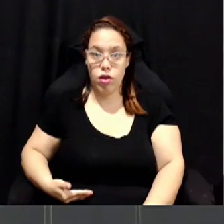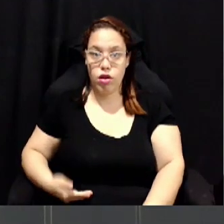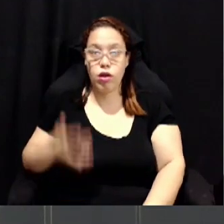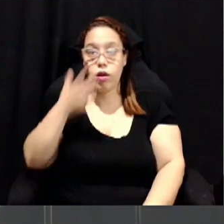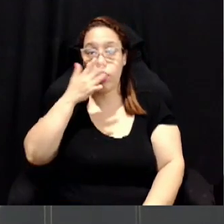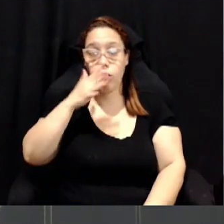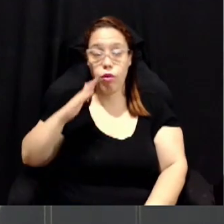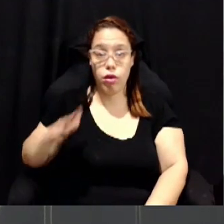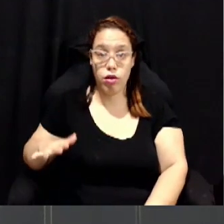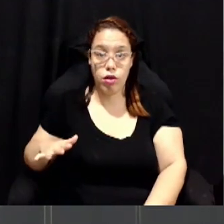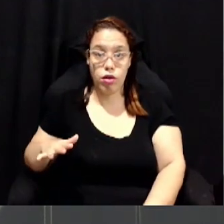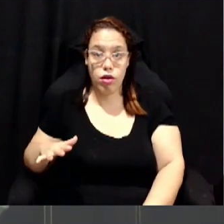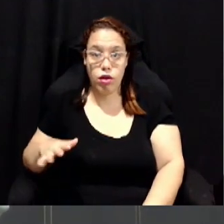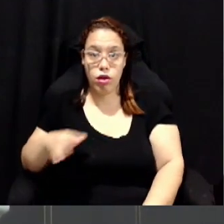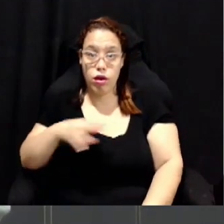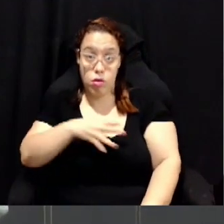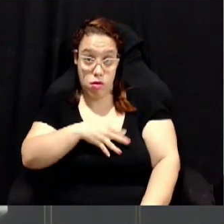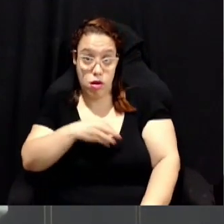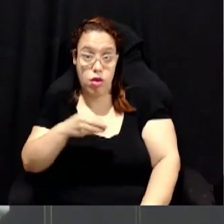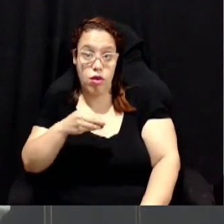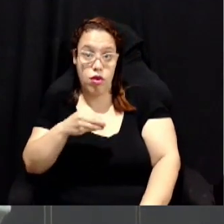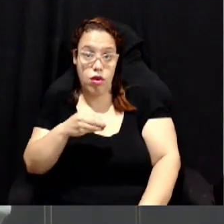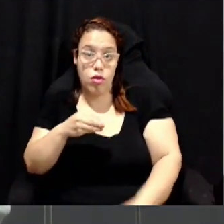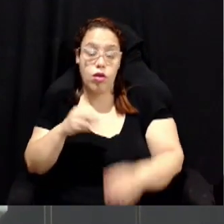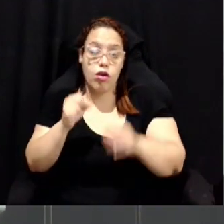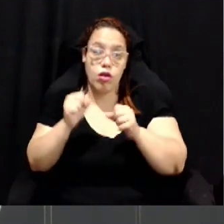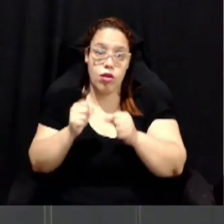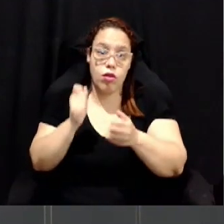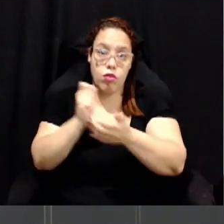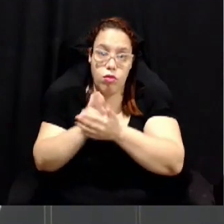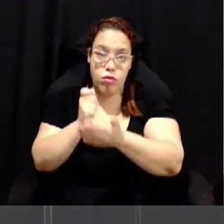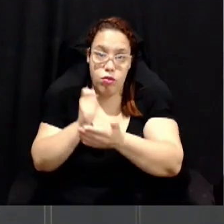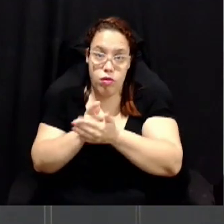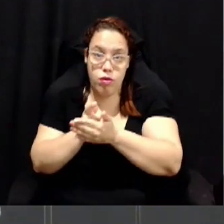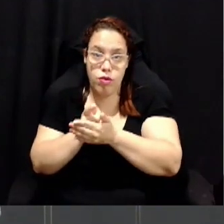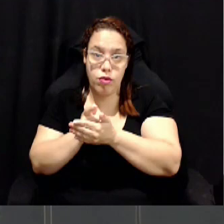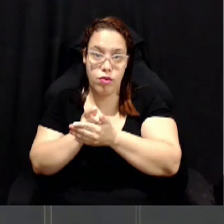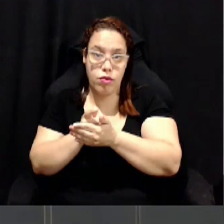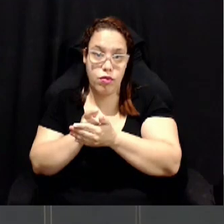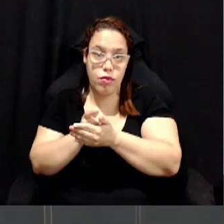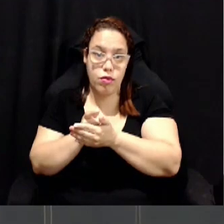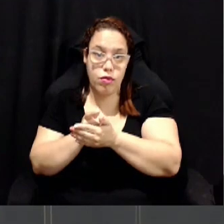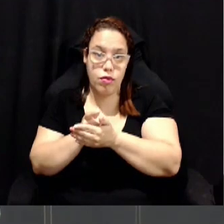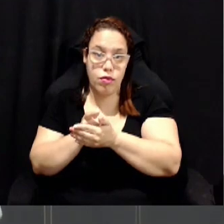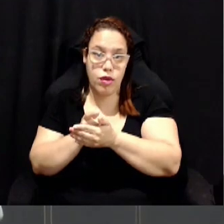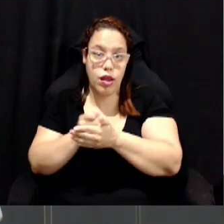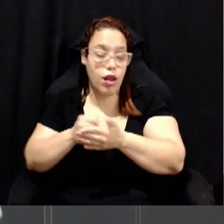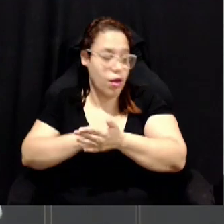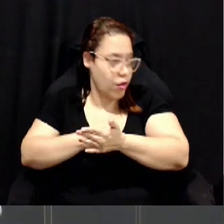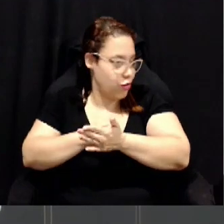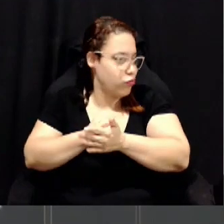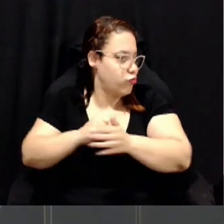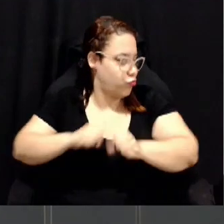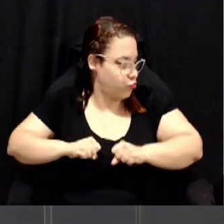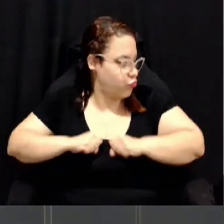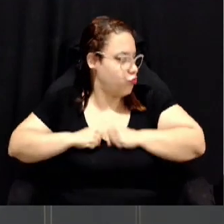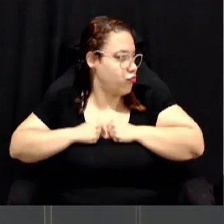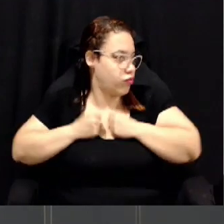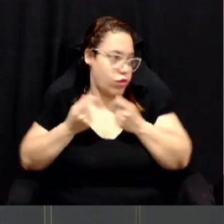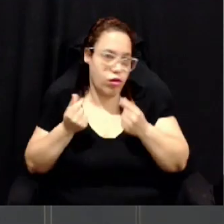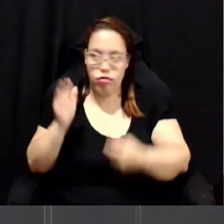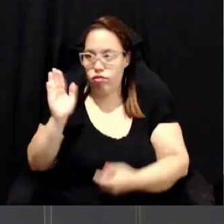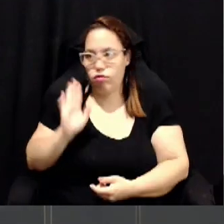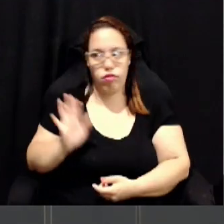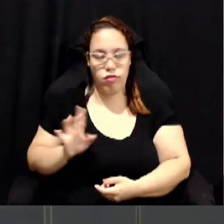filha, se eu puder pagar uma escola, porque tem isso ainda, a gente faz um esforço grande, né, porque não é barato. Isso não é. E